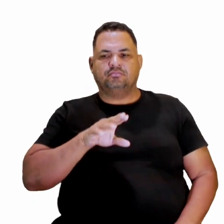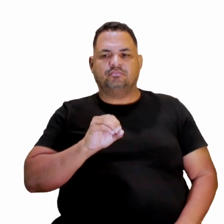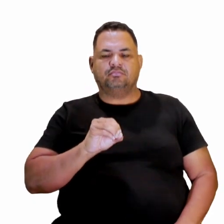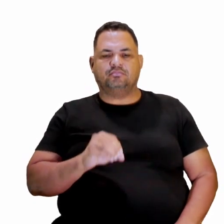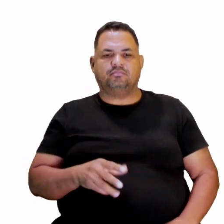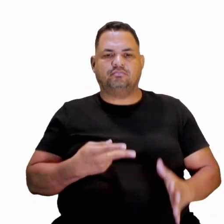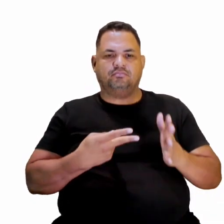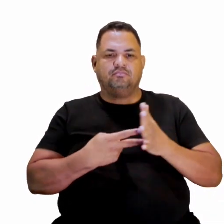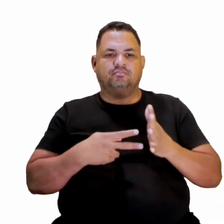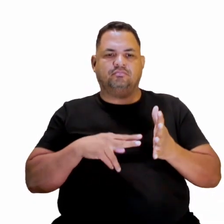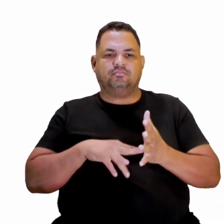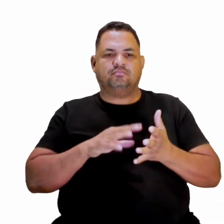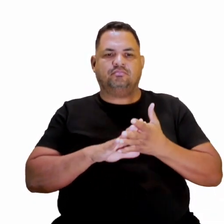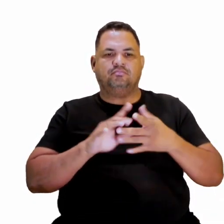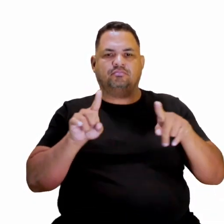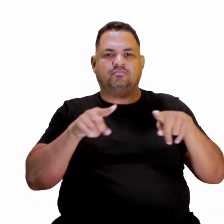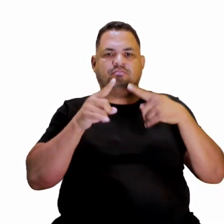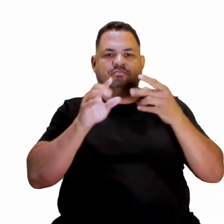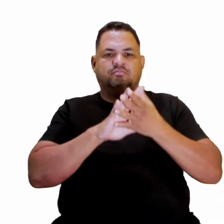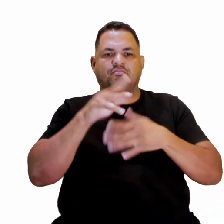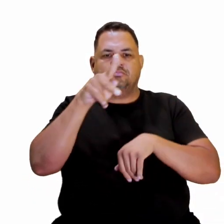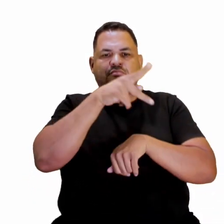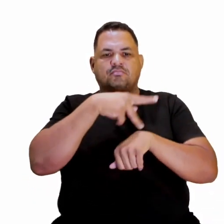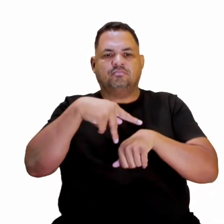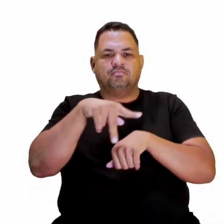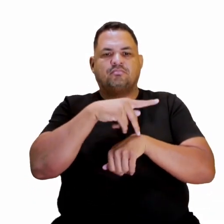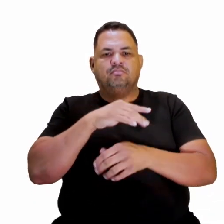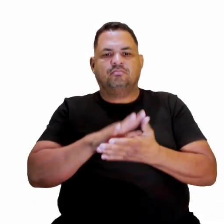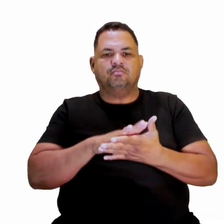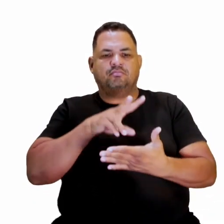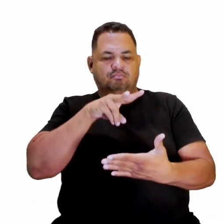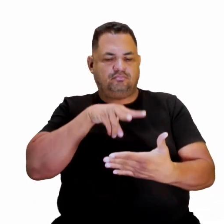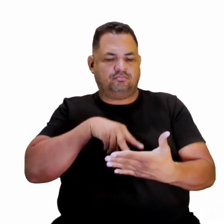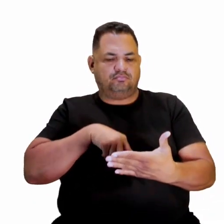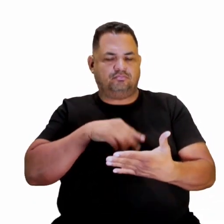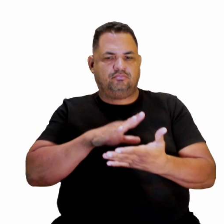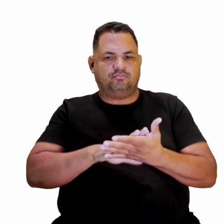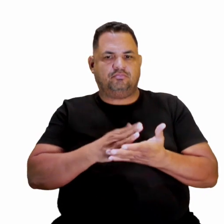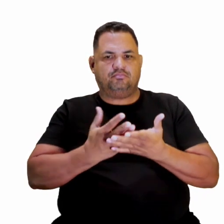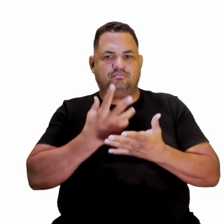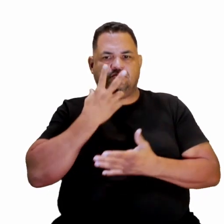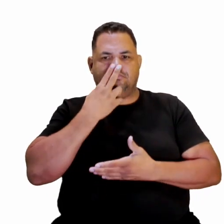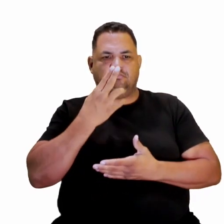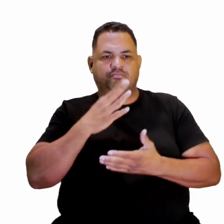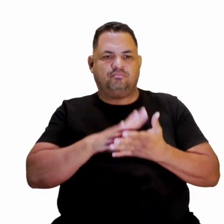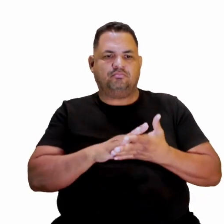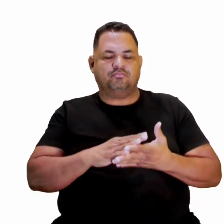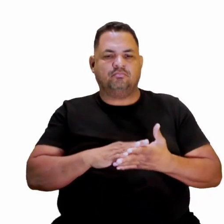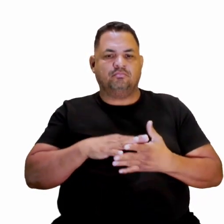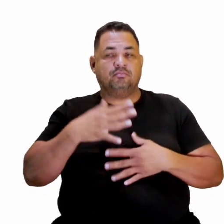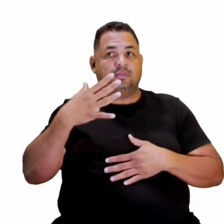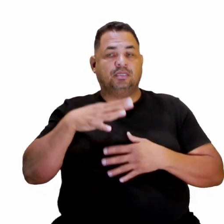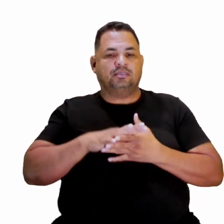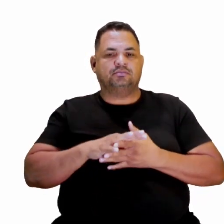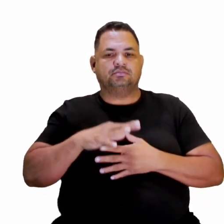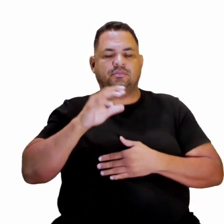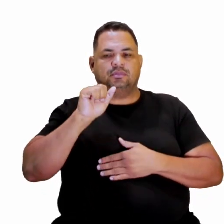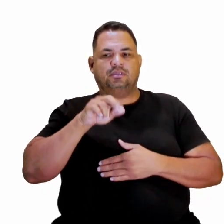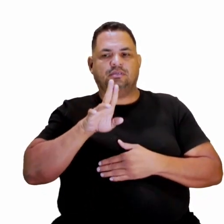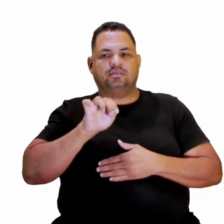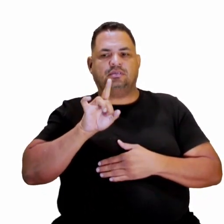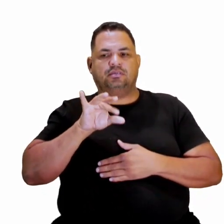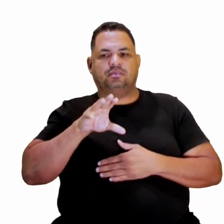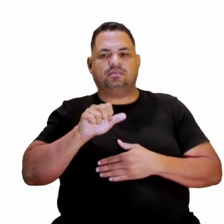Que, na verdade, é o hino de um país. O leitor, por causa da semelhança com o português, pode pensar que é antena. Eu já não acho, porque a